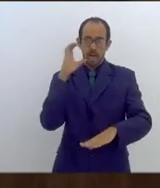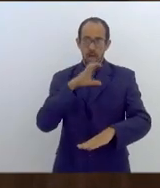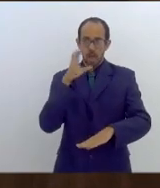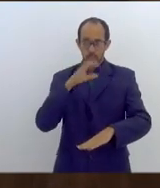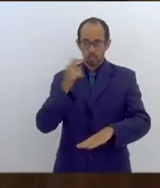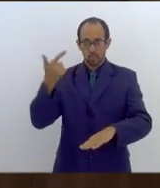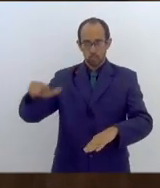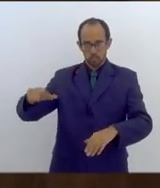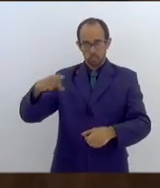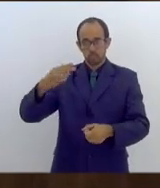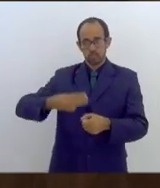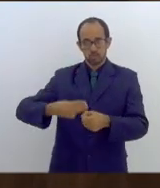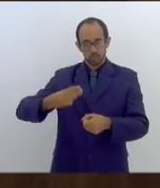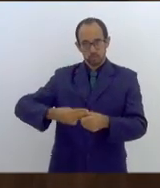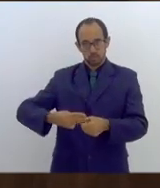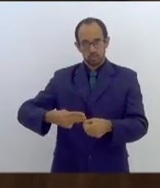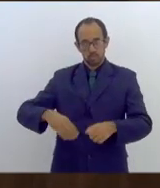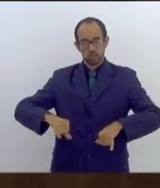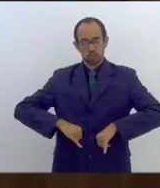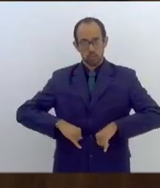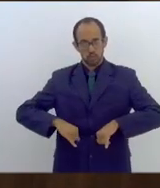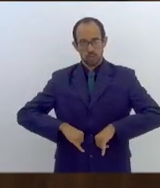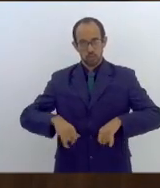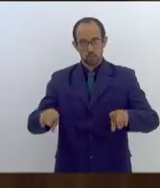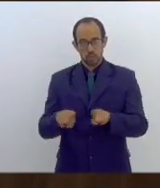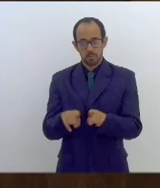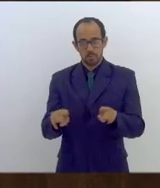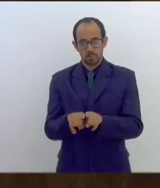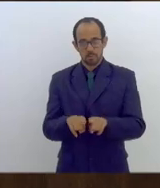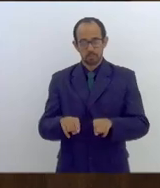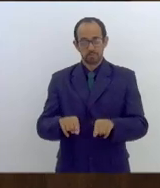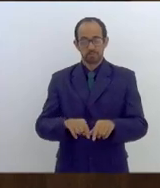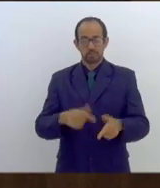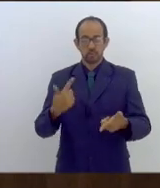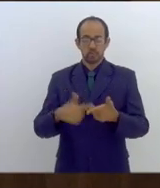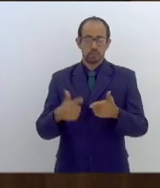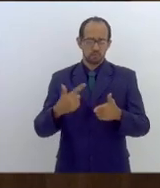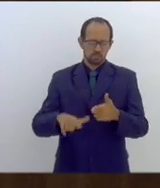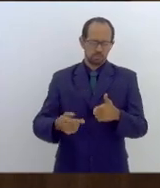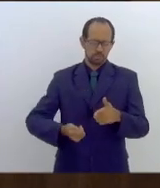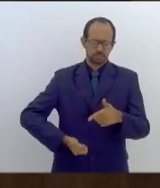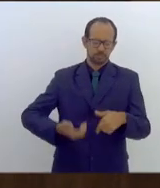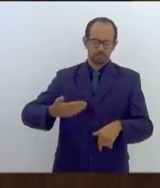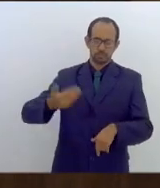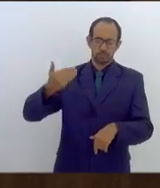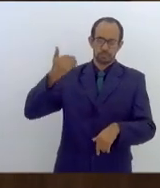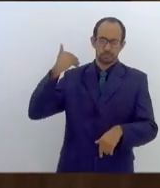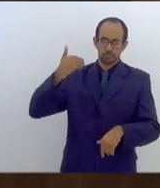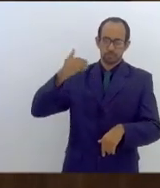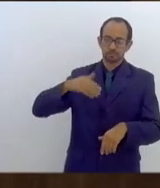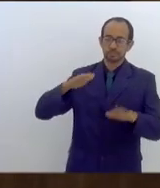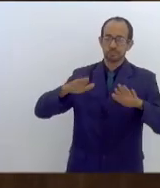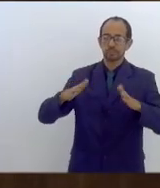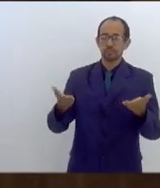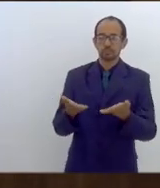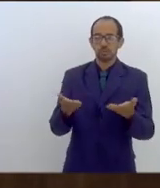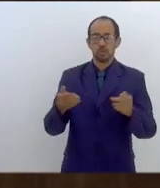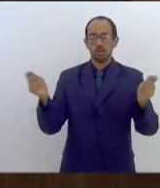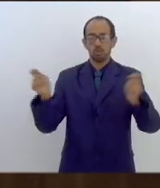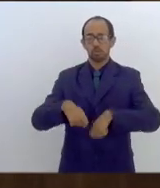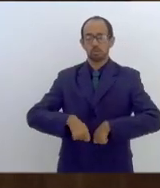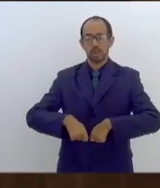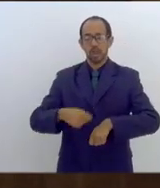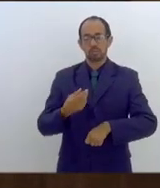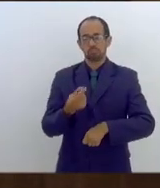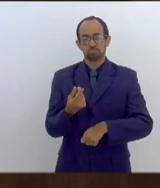outros municípios que sofreram com essas intempéries recentemente. Não há mais recursos disponíveis no momento. A